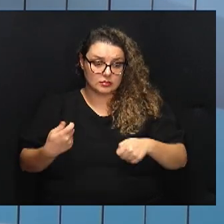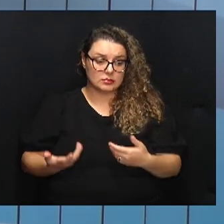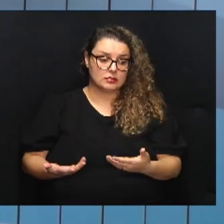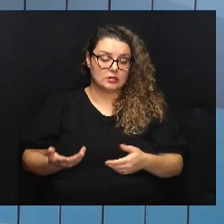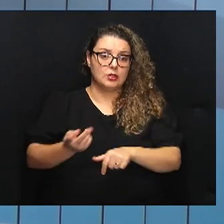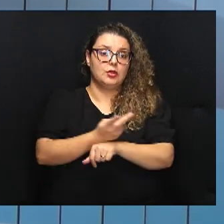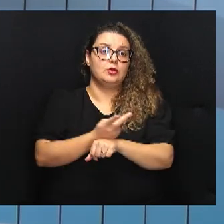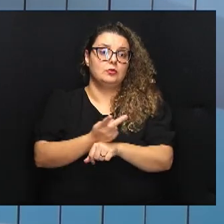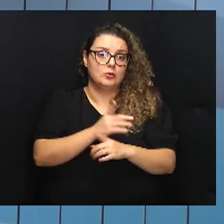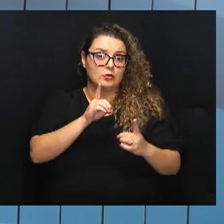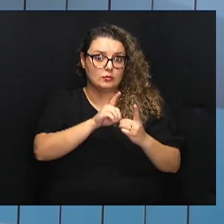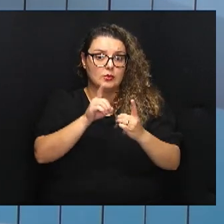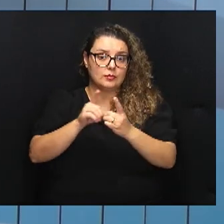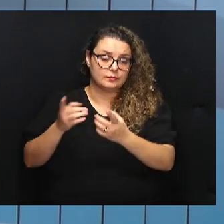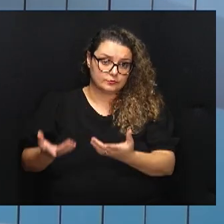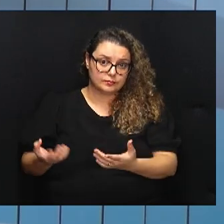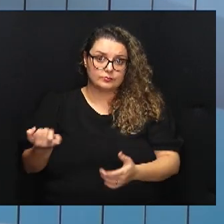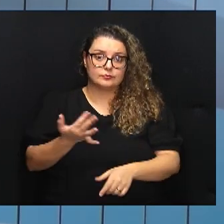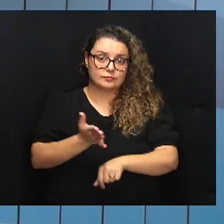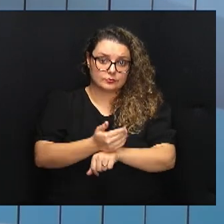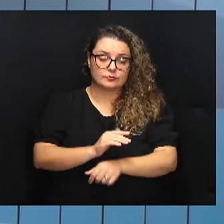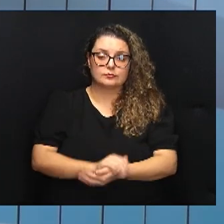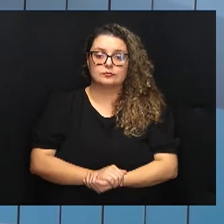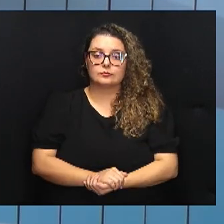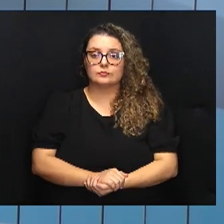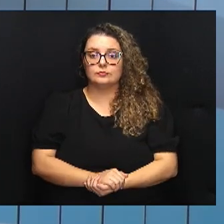buscar atendimento o quanto antes.